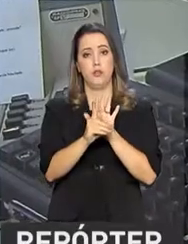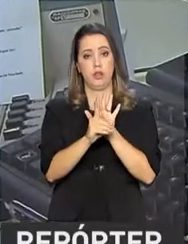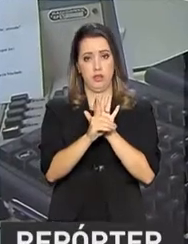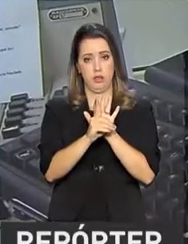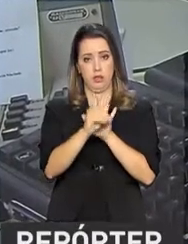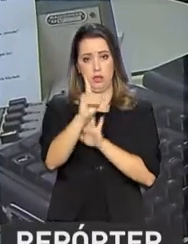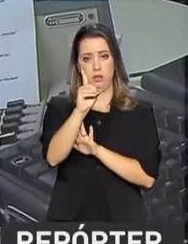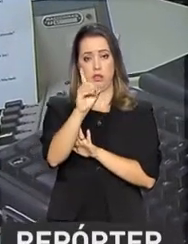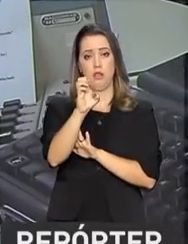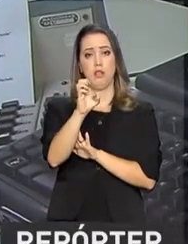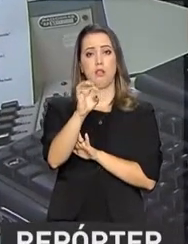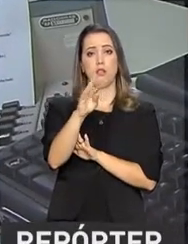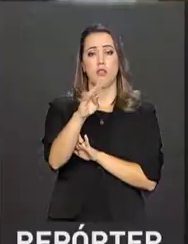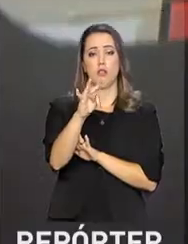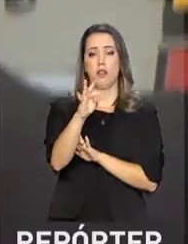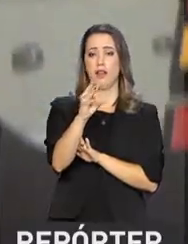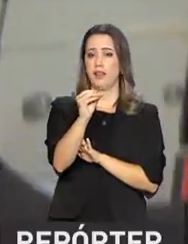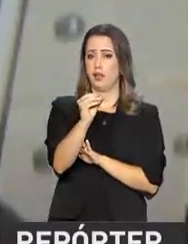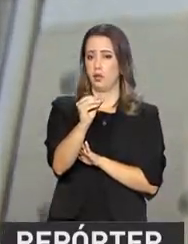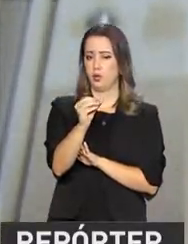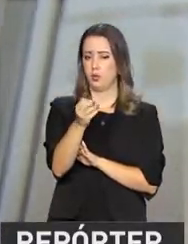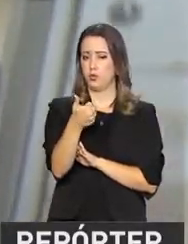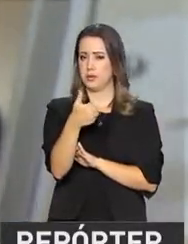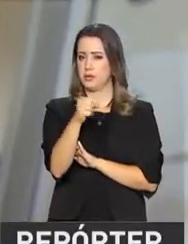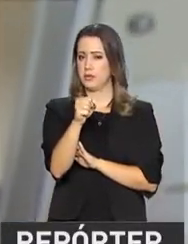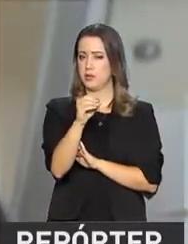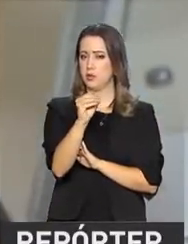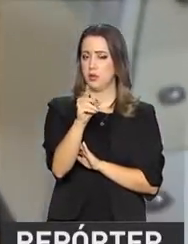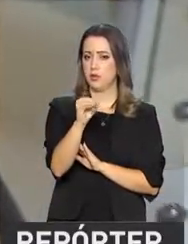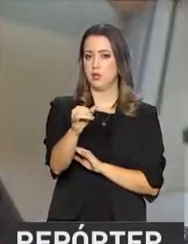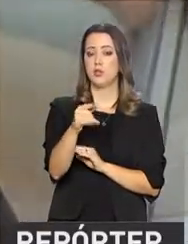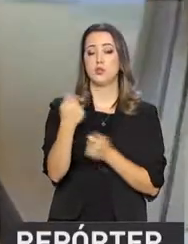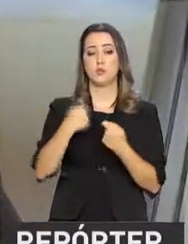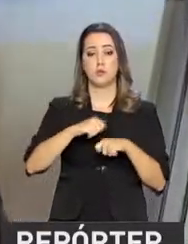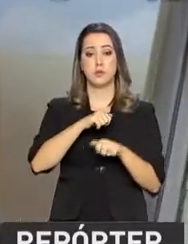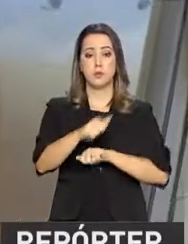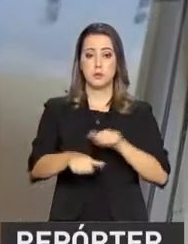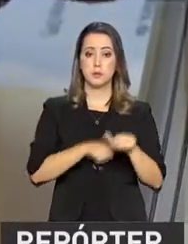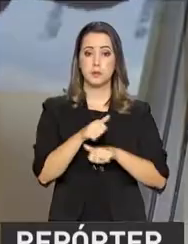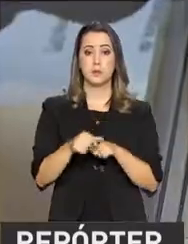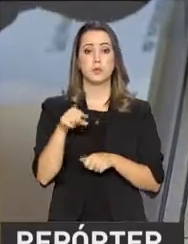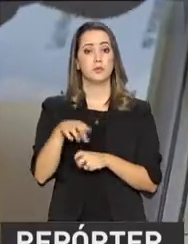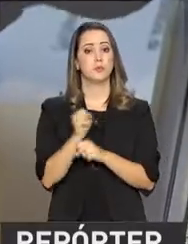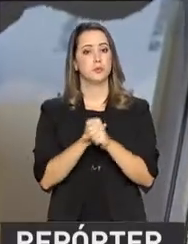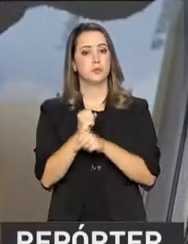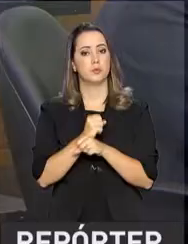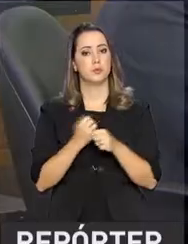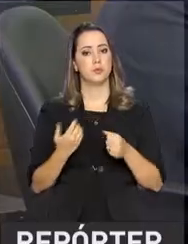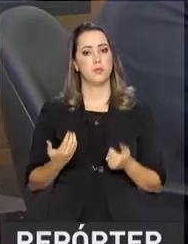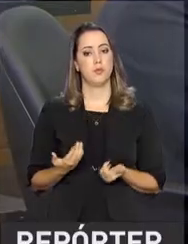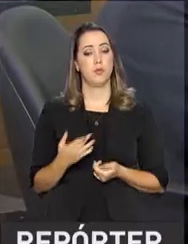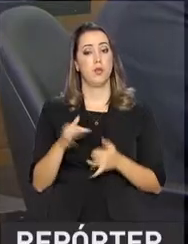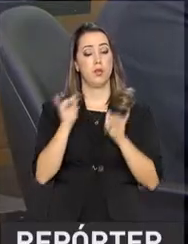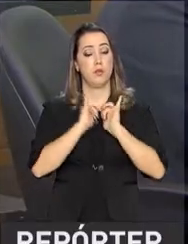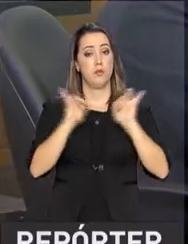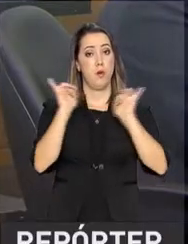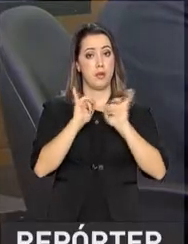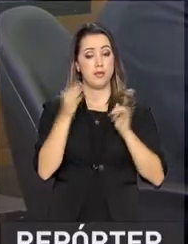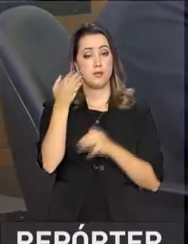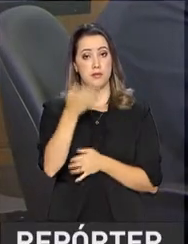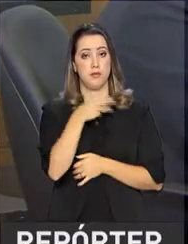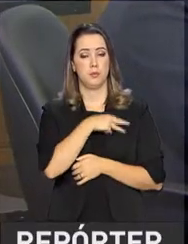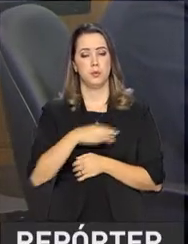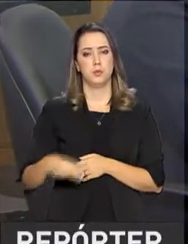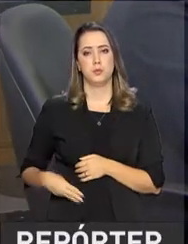estabelecendo um prazo de 180 dias para as emissoras fazerem a migração ainda neste ano a informação foi dada